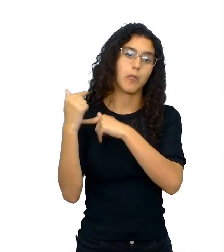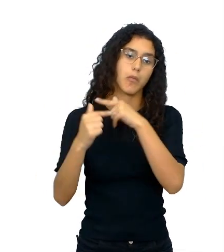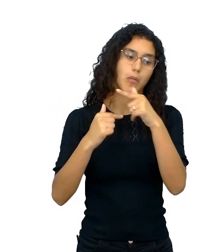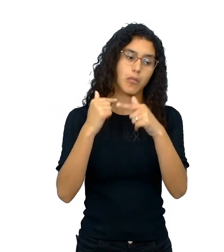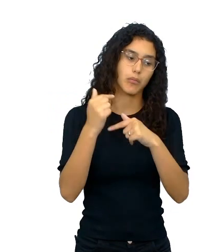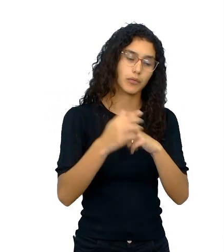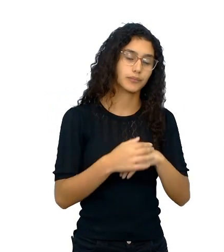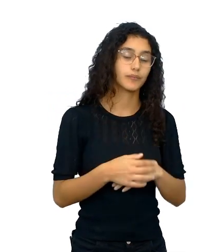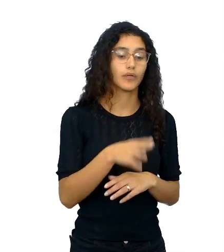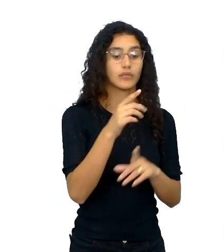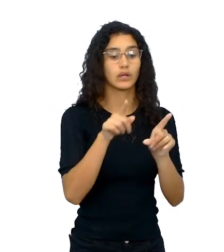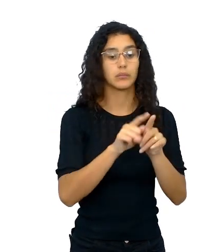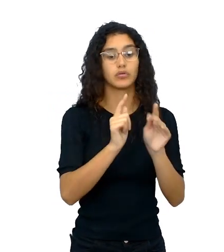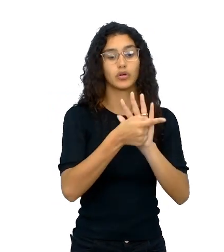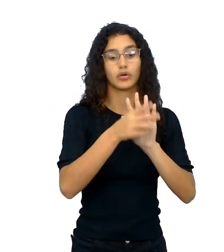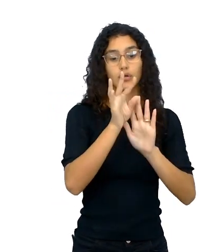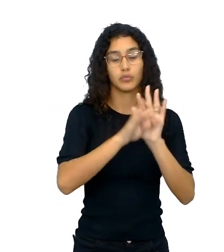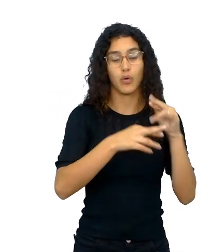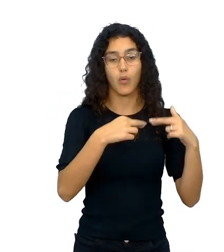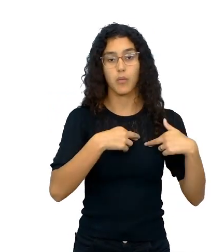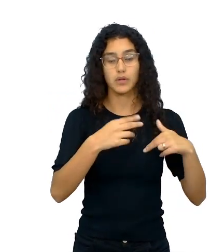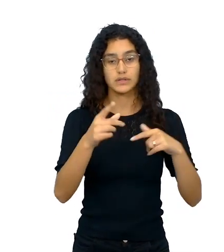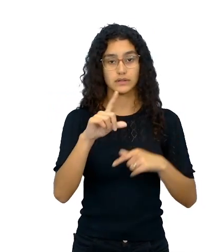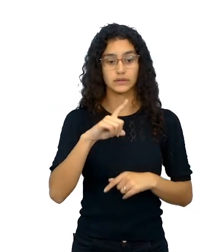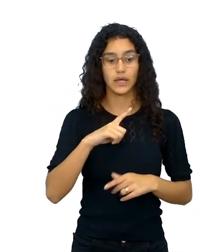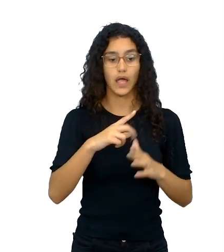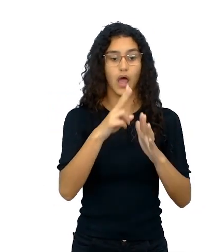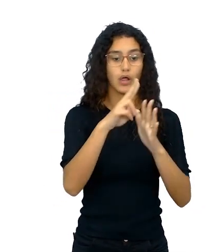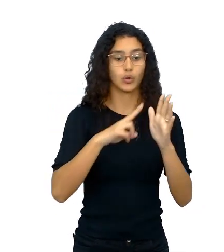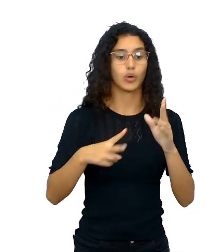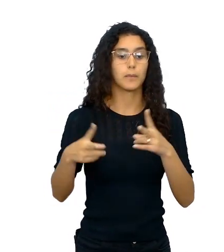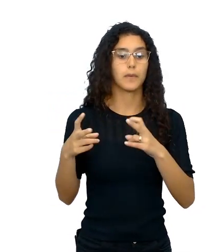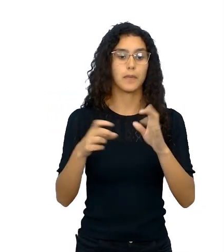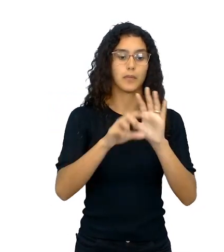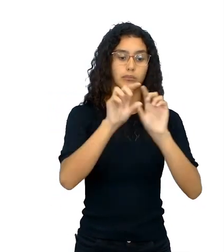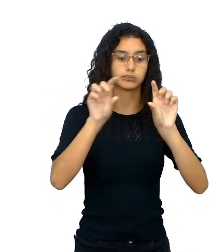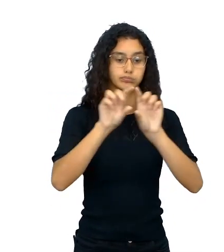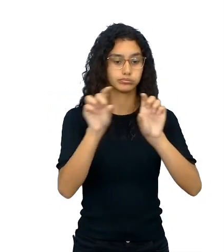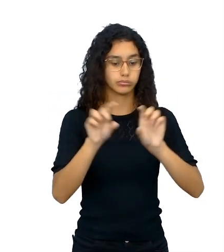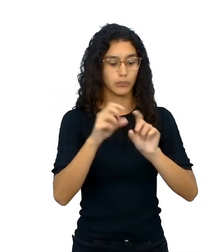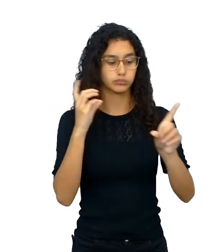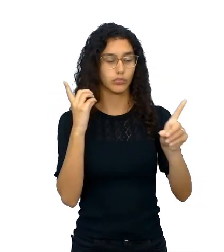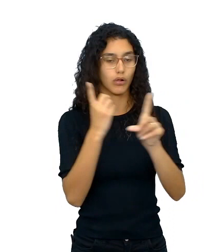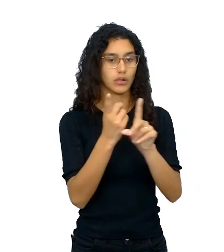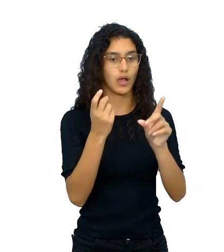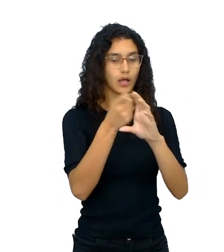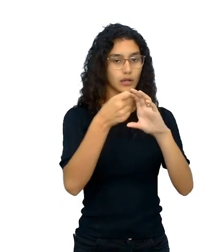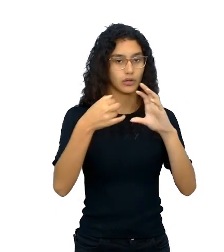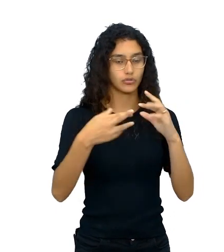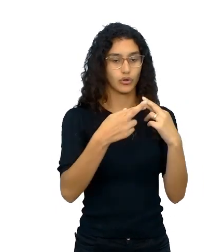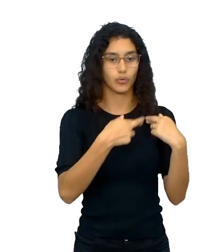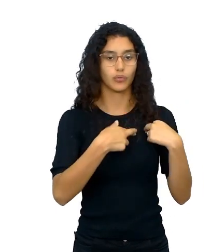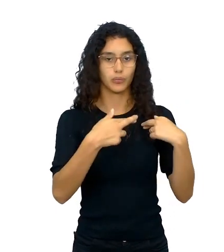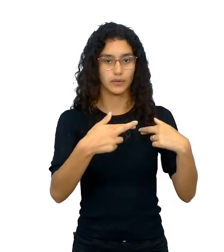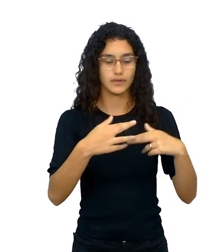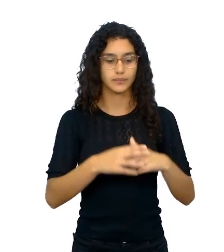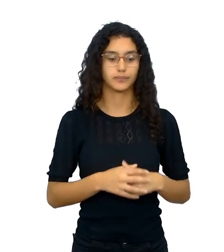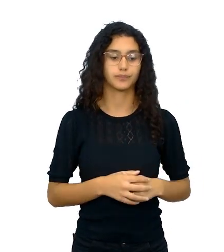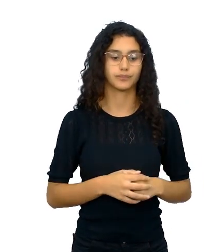tá? Falando ainda do gênero textual romance, nós temos a leitura e análise de trechos para reconhecer as características do